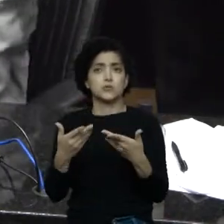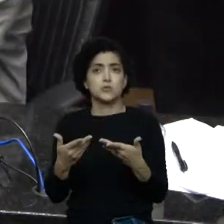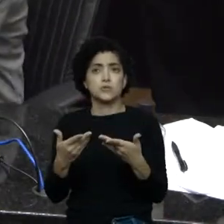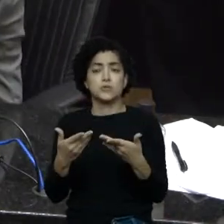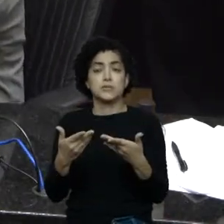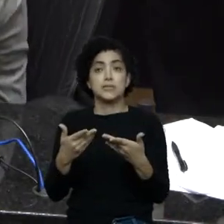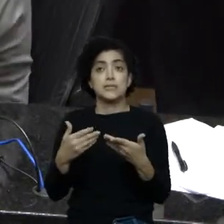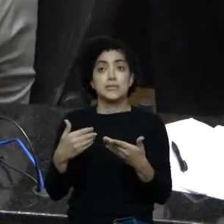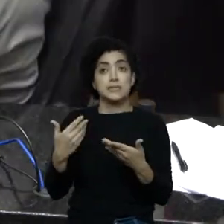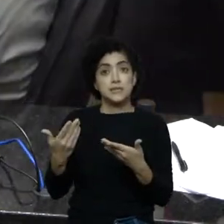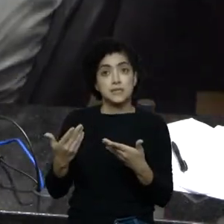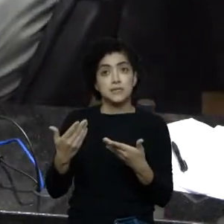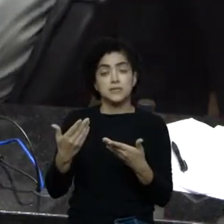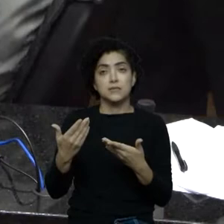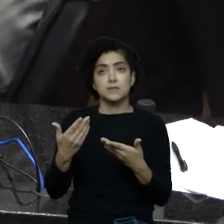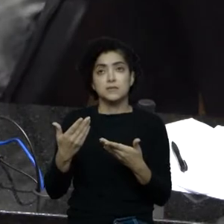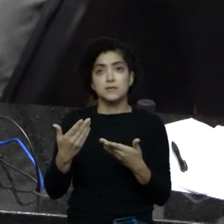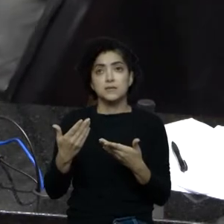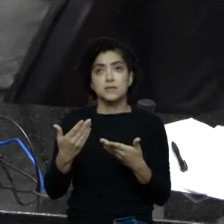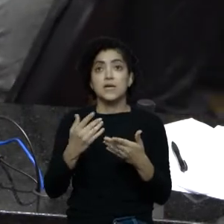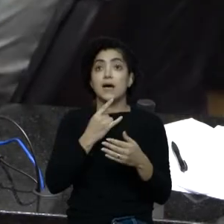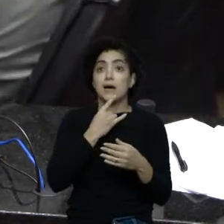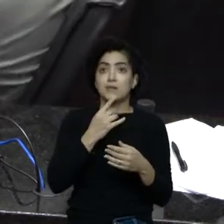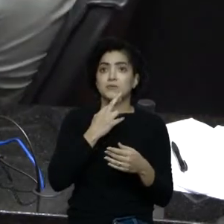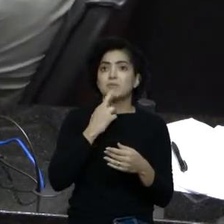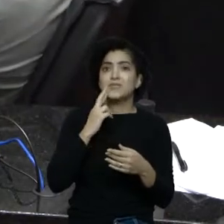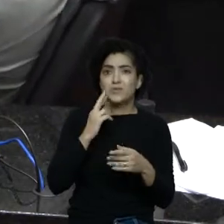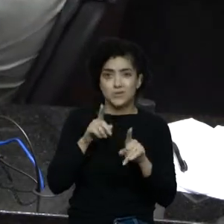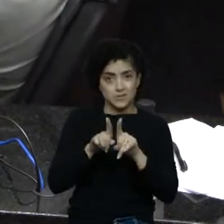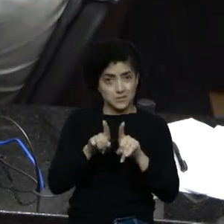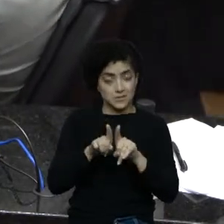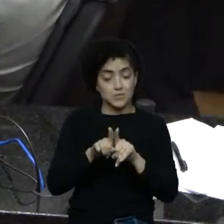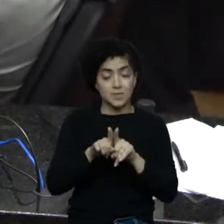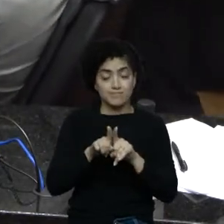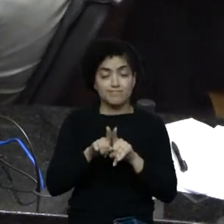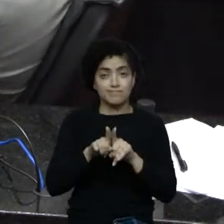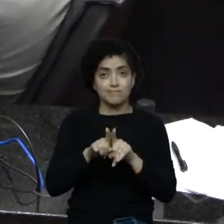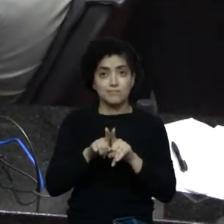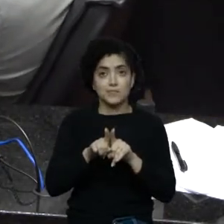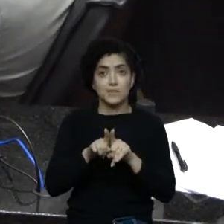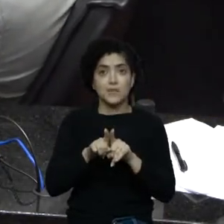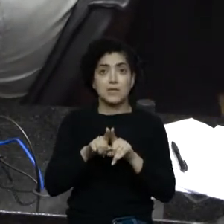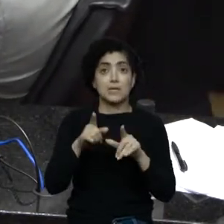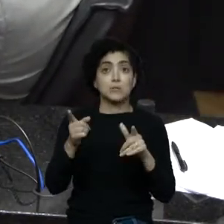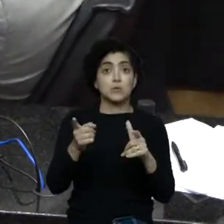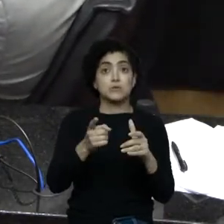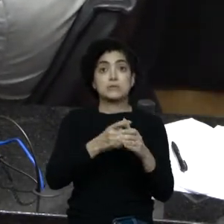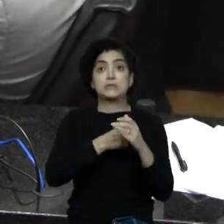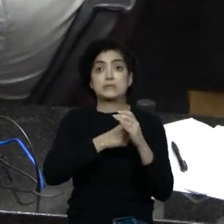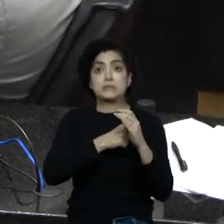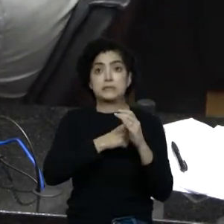sobretudo pessoal do dos bares e restaurantes muitos individados